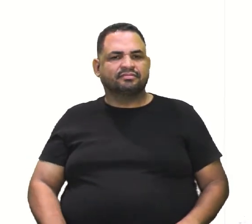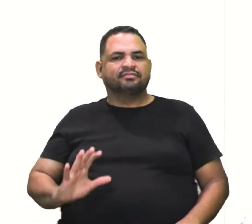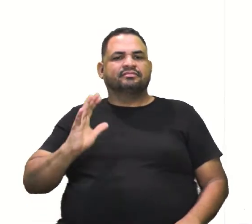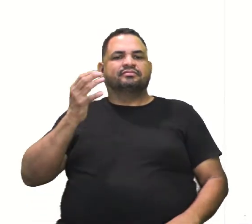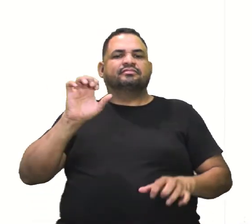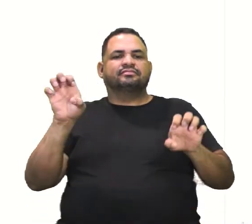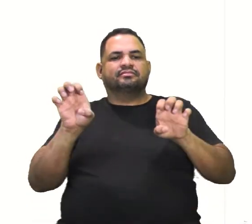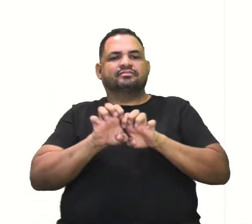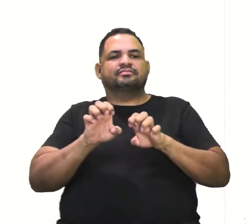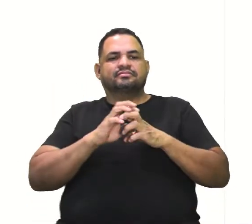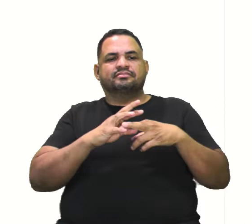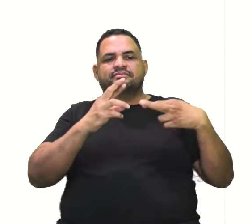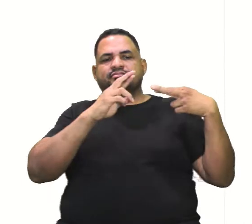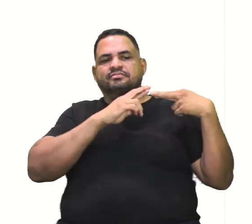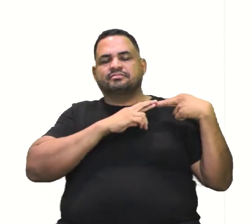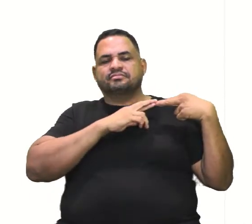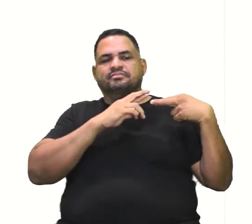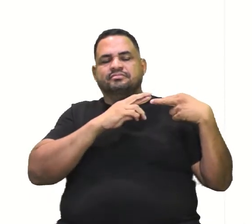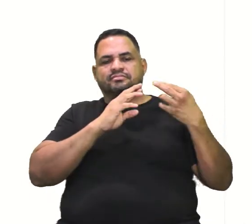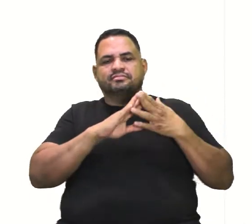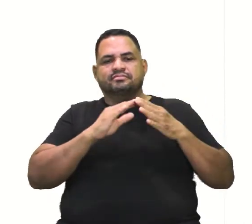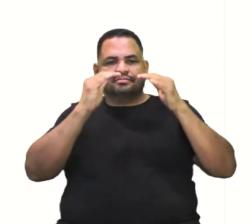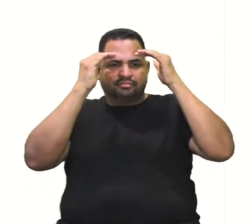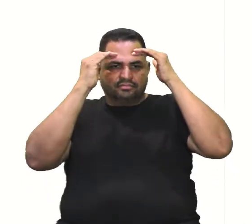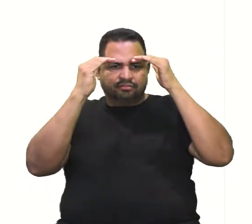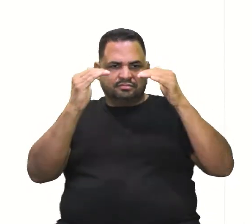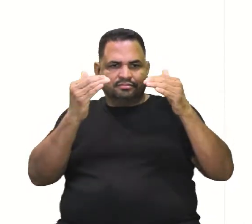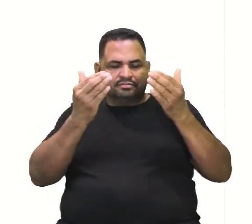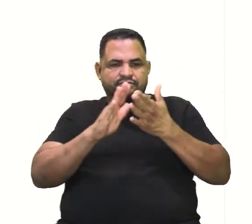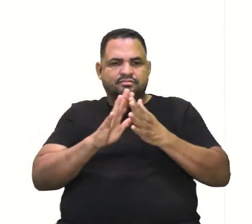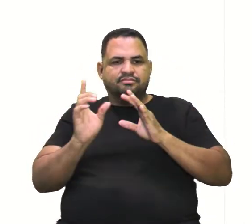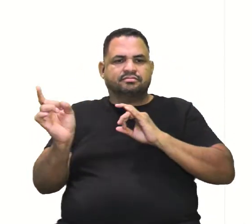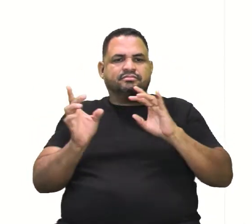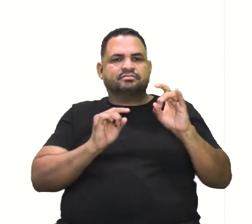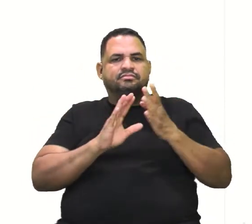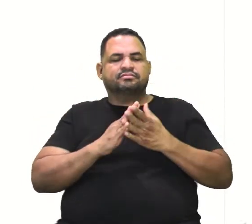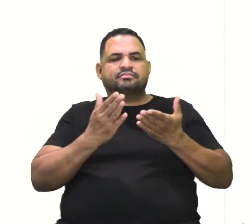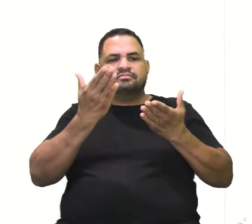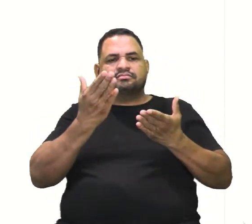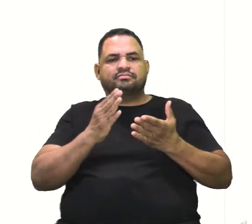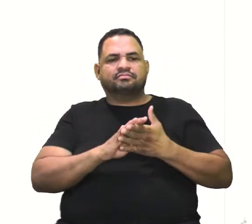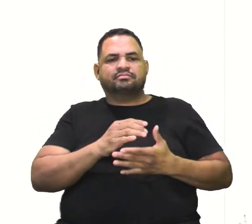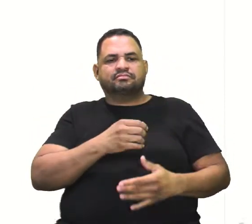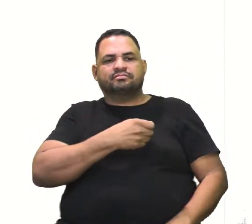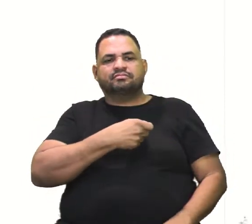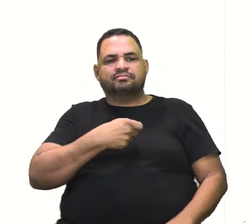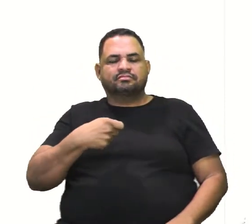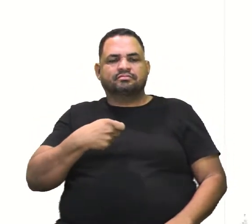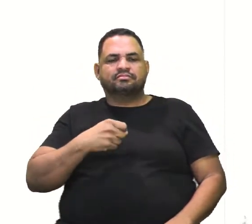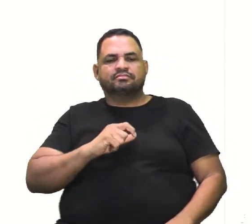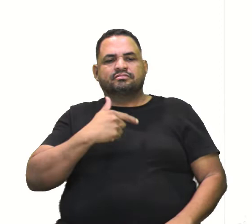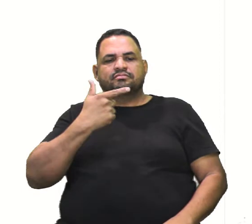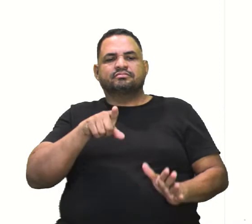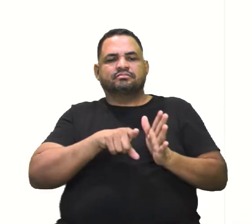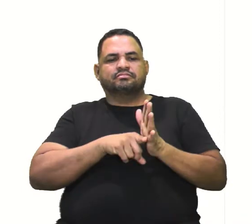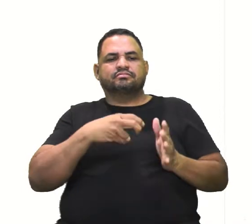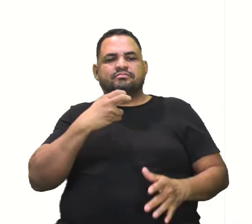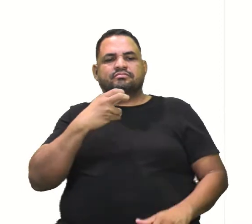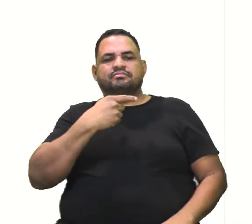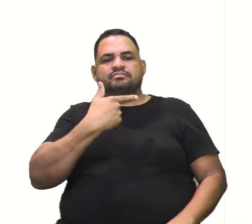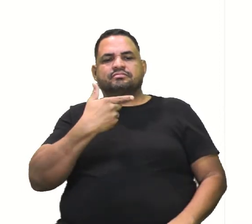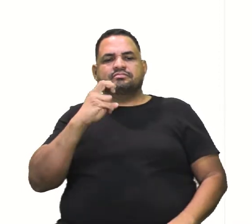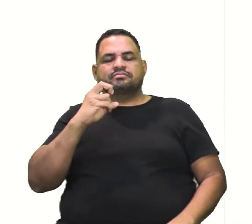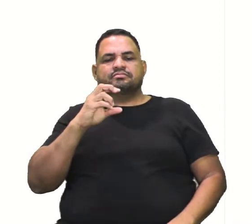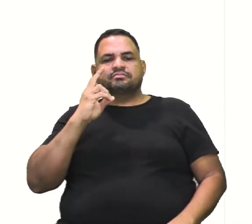resolver equações respeitando os conjuntos indicados em cada item. Vamos ver se é possível? Vamos lá. X ao quadrado menos 25 igual a zero.